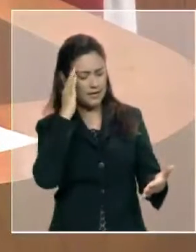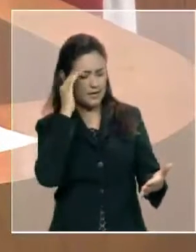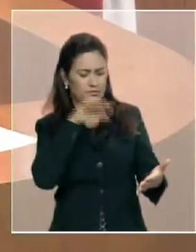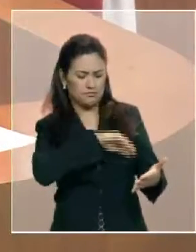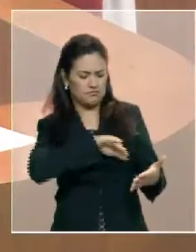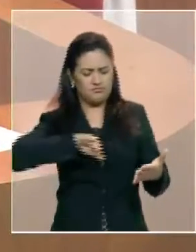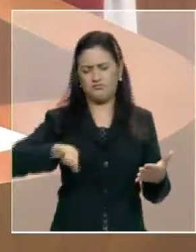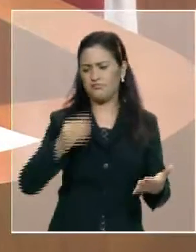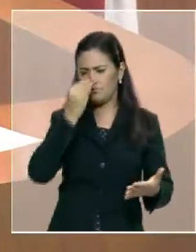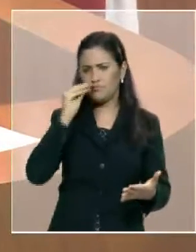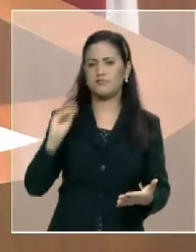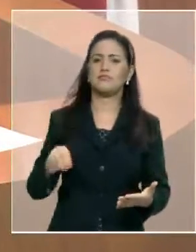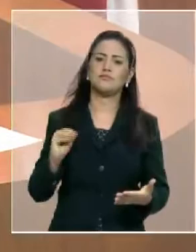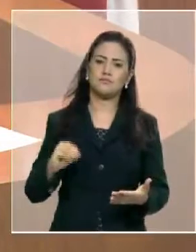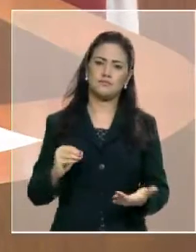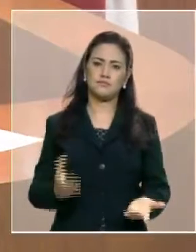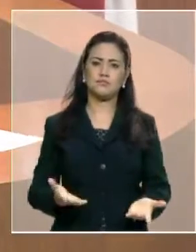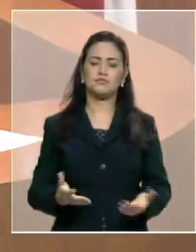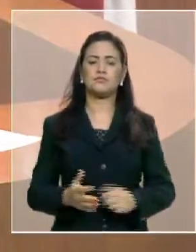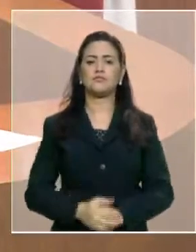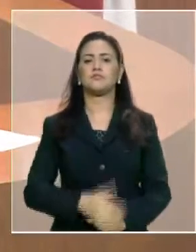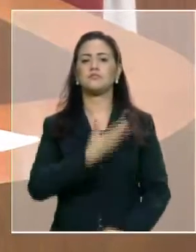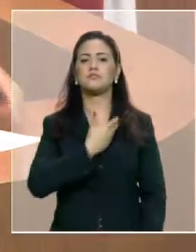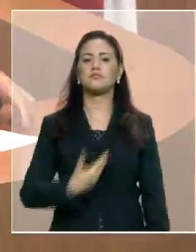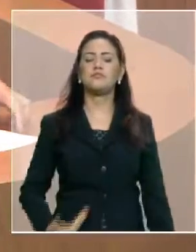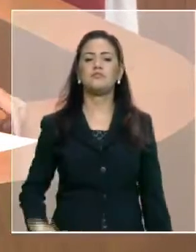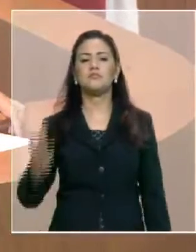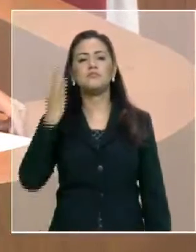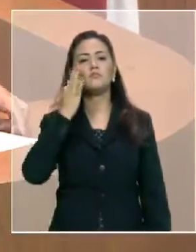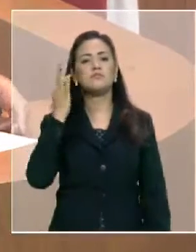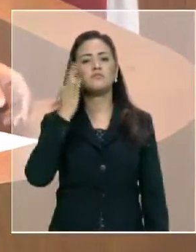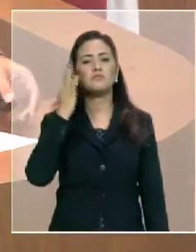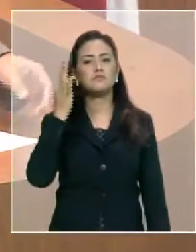Governador Flávio Dino, deputado Zé Inácio,